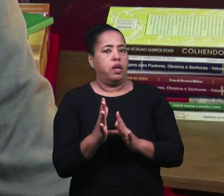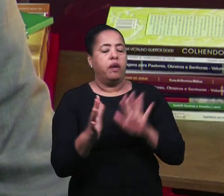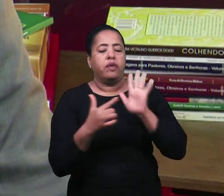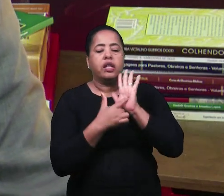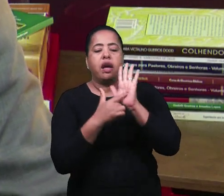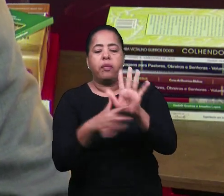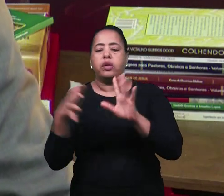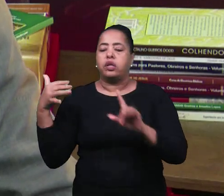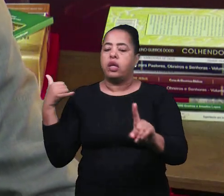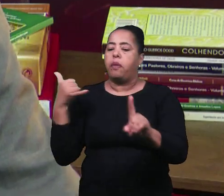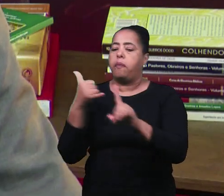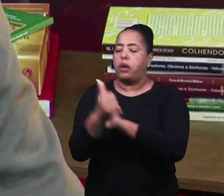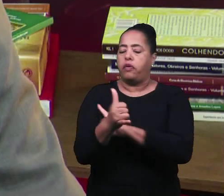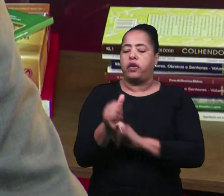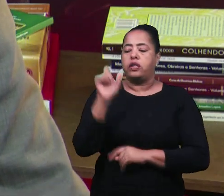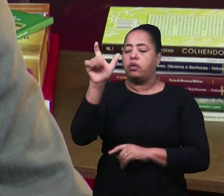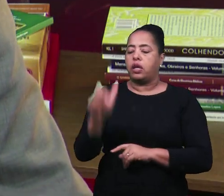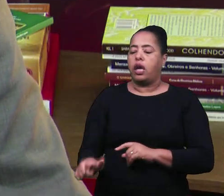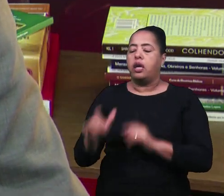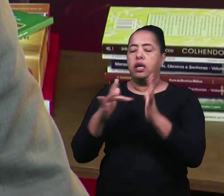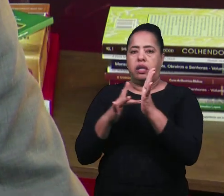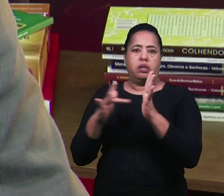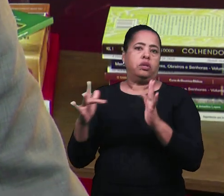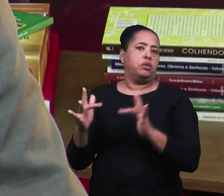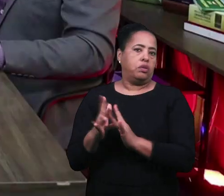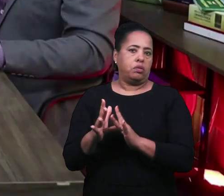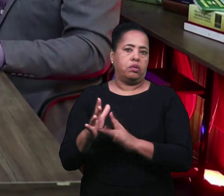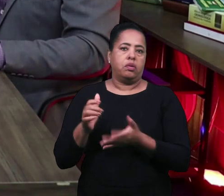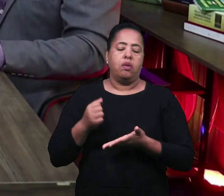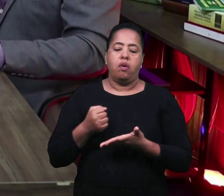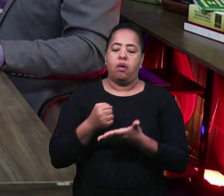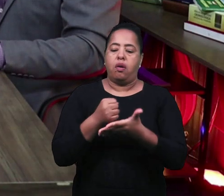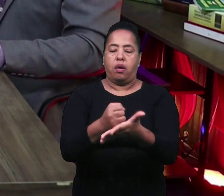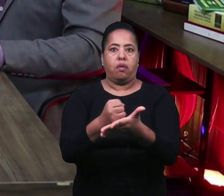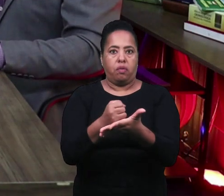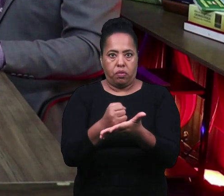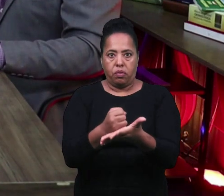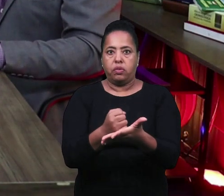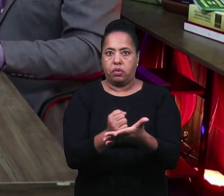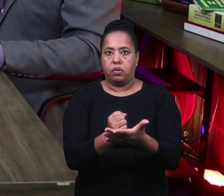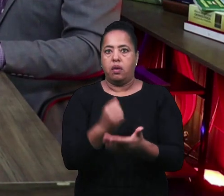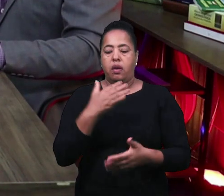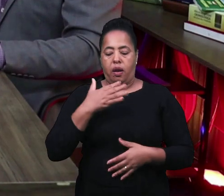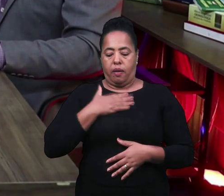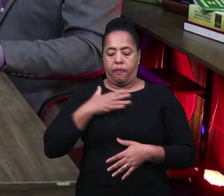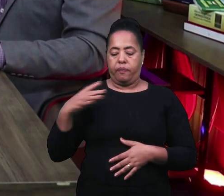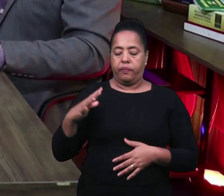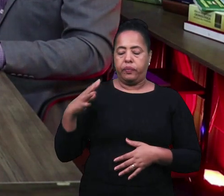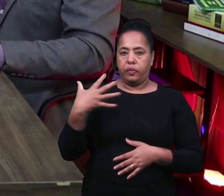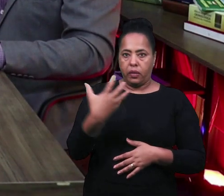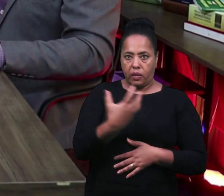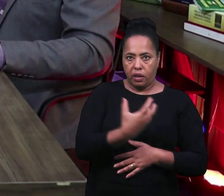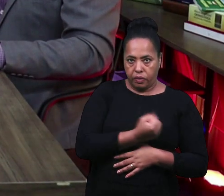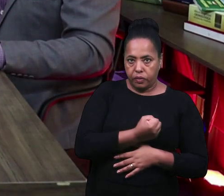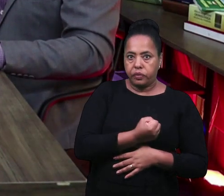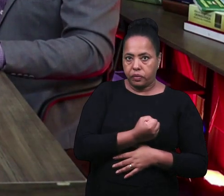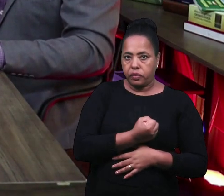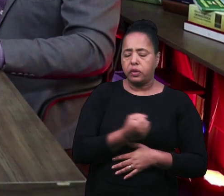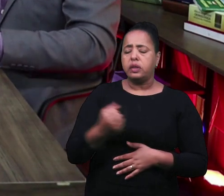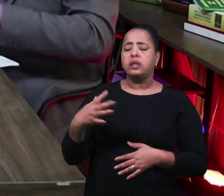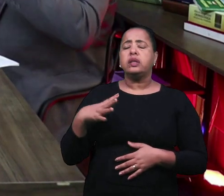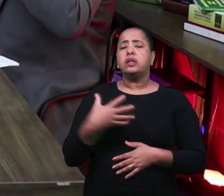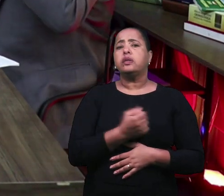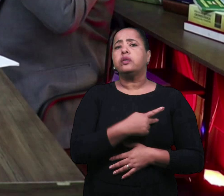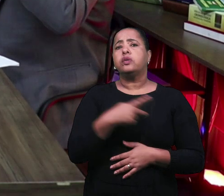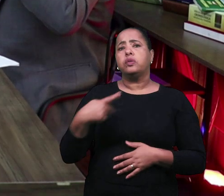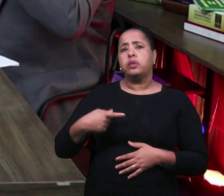apontando profeticamente para a pessoa de Jesus. Sim. Então o recurso para a minha salvação, para a salvação do pastor Roberto